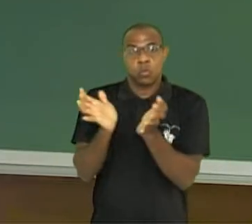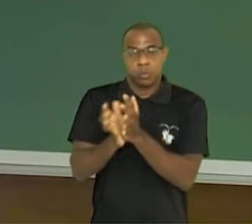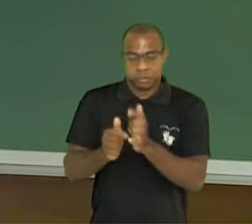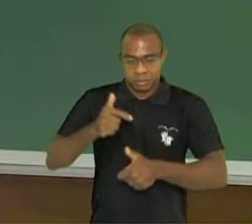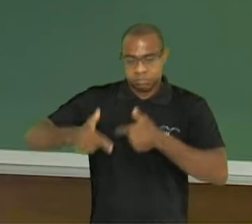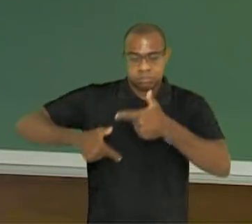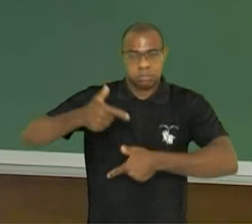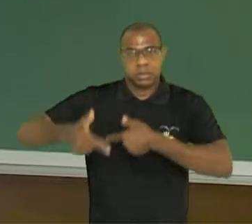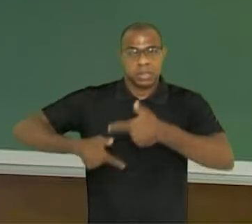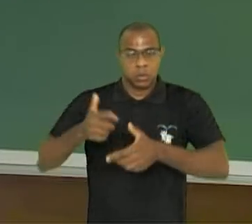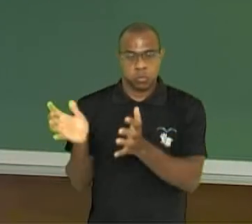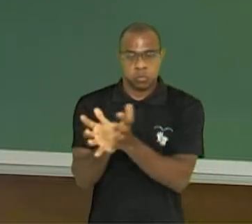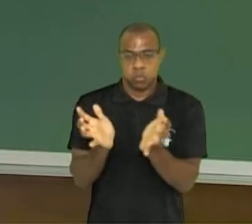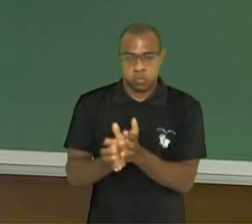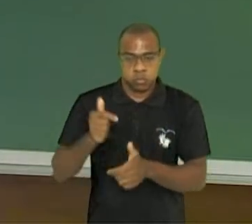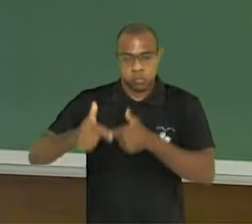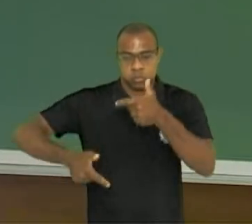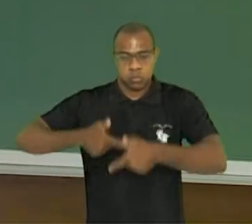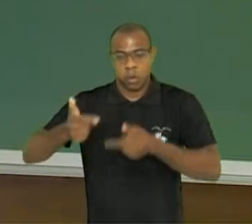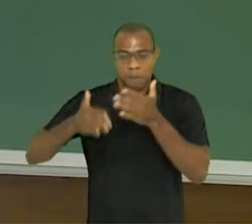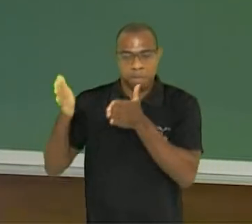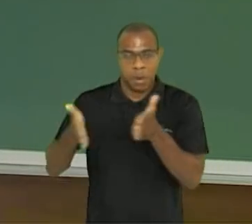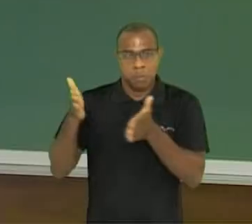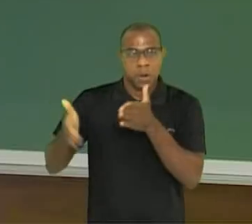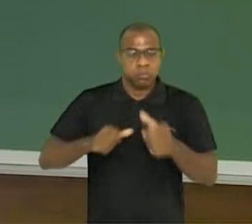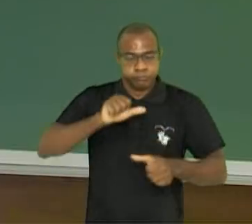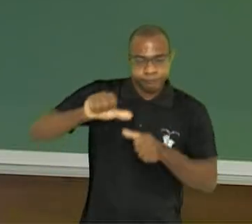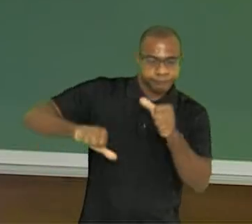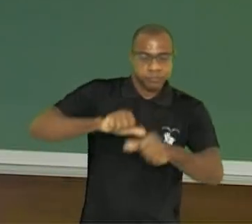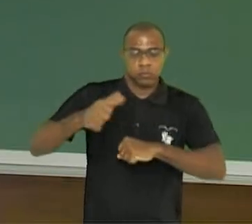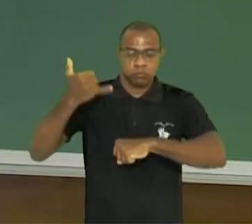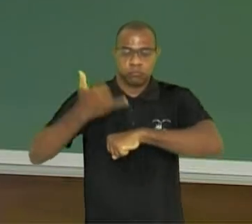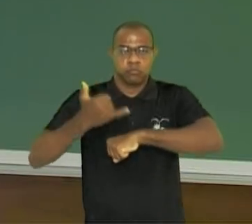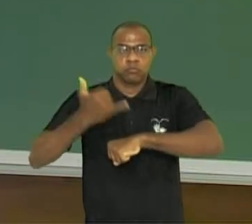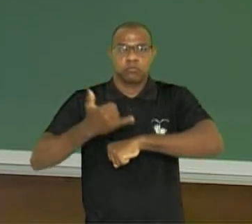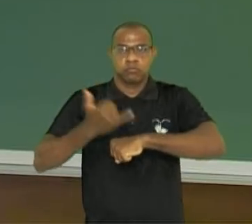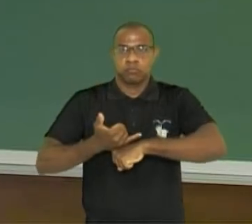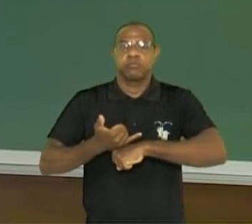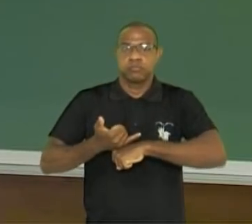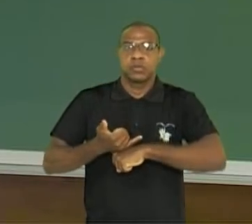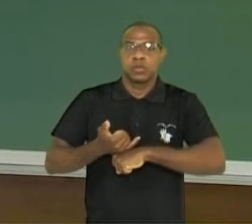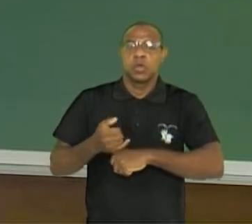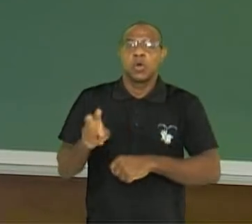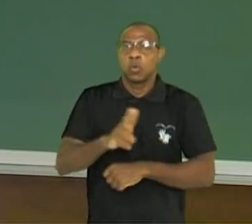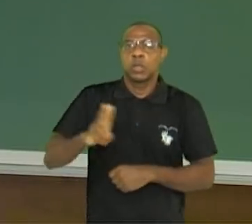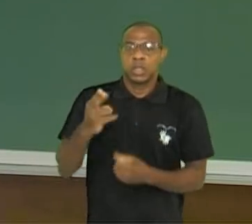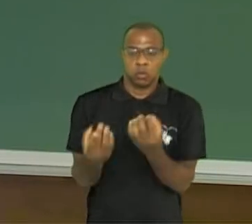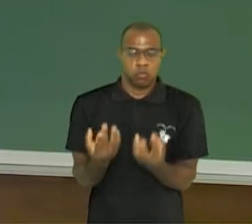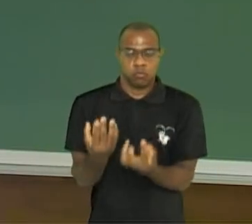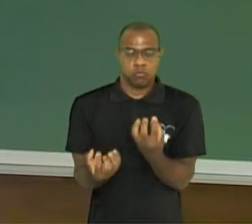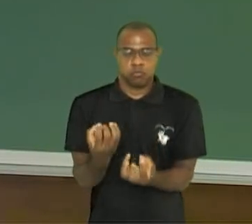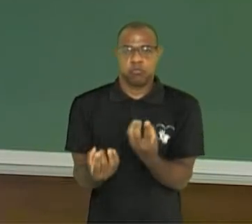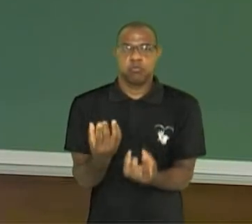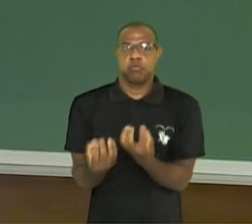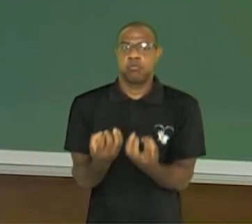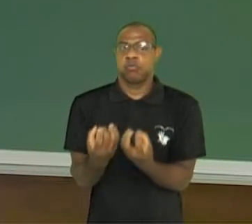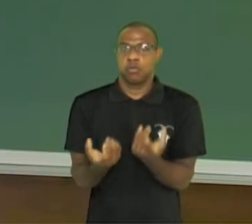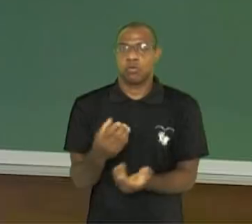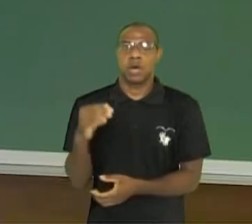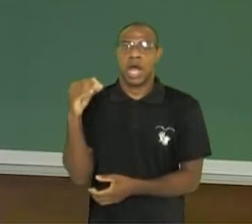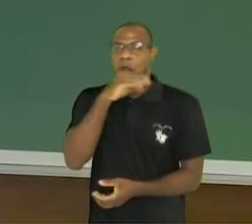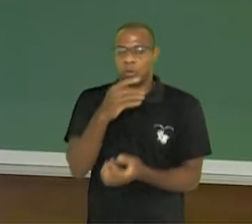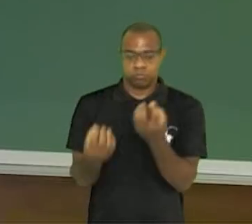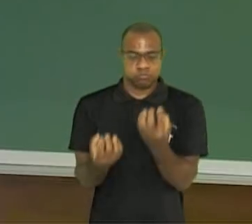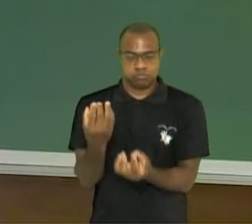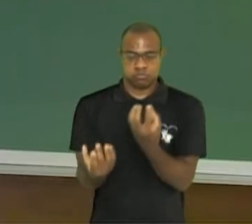então divisão da produção, trabalhando na transformação do ferro, usando o calor gerado pela queima do carvão. Mais